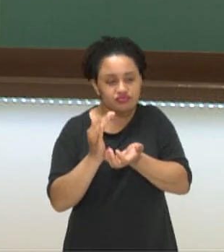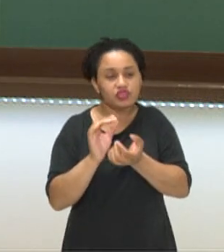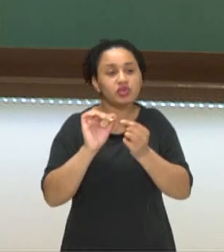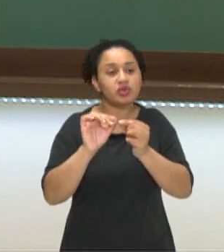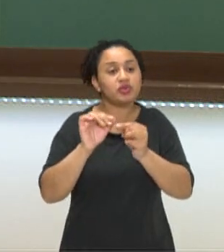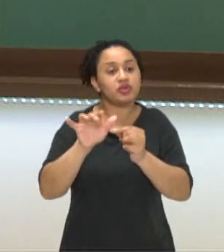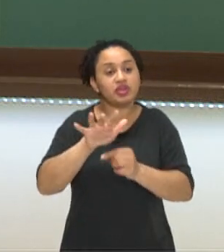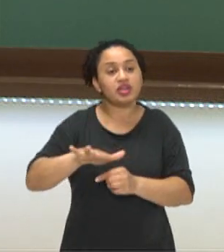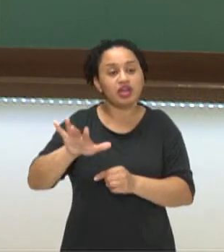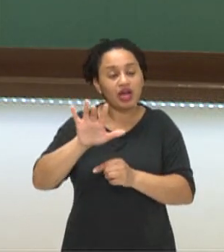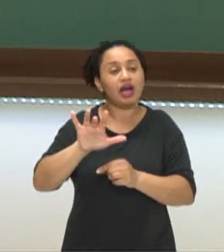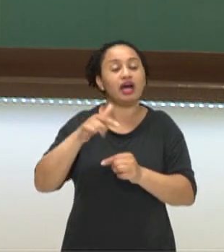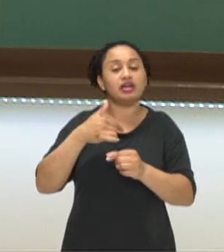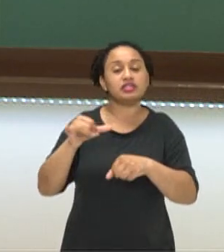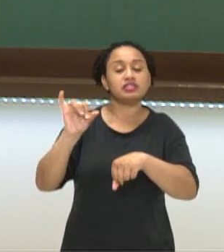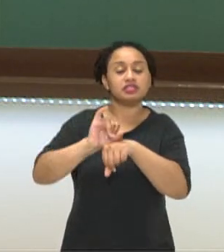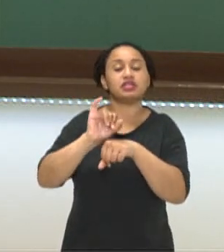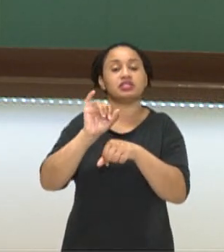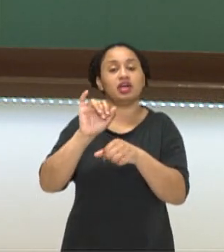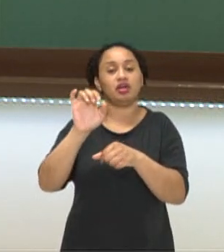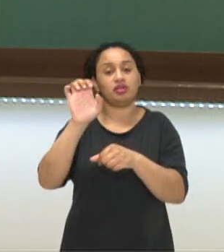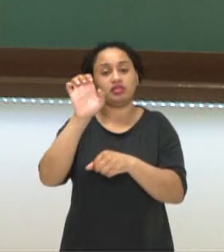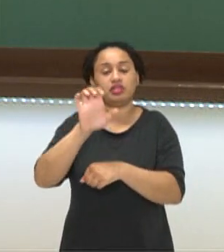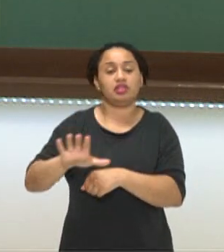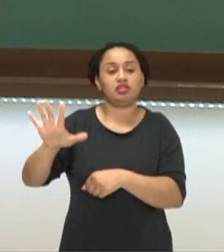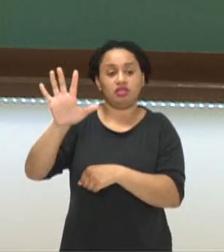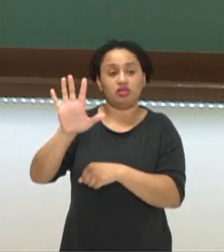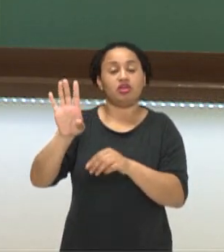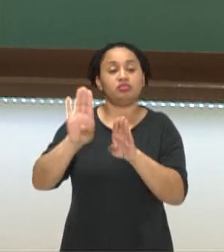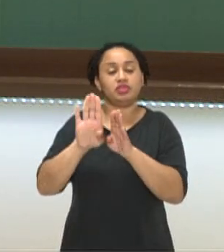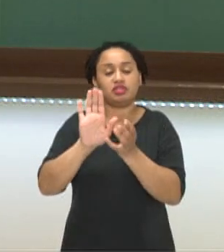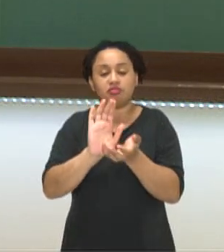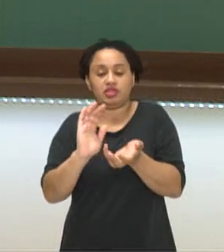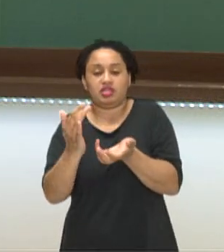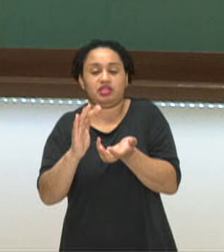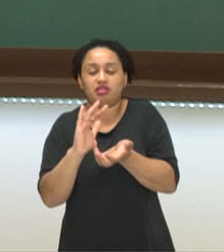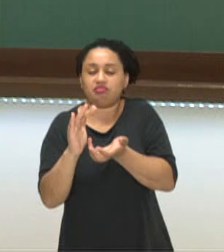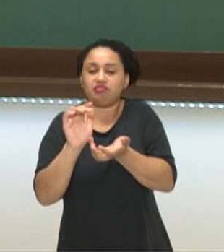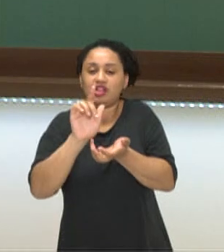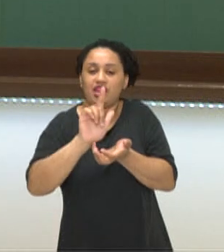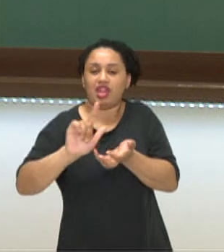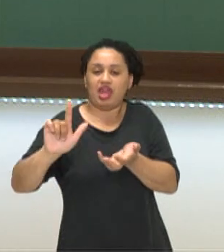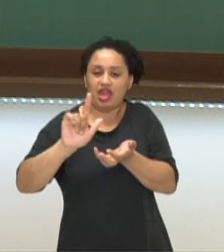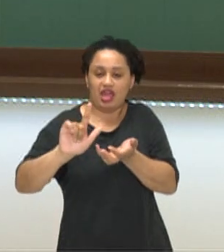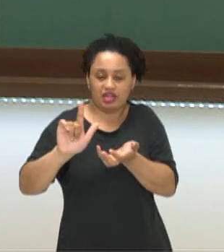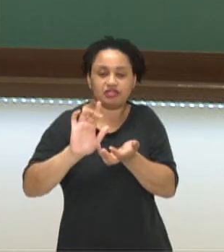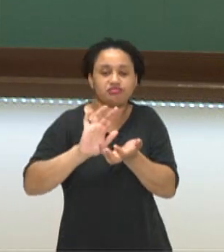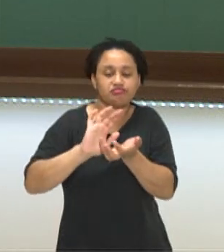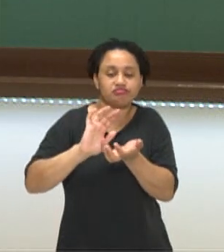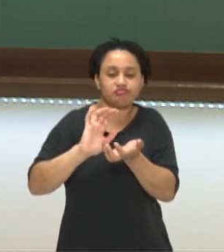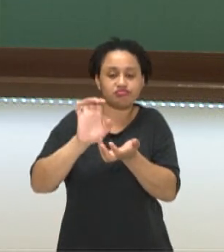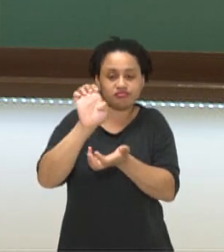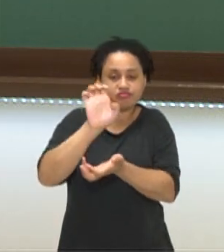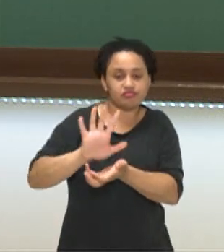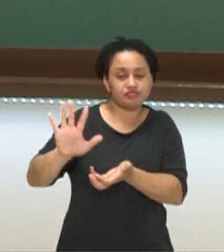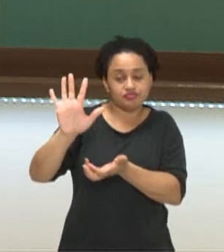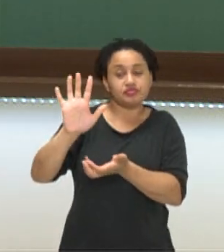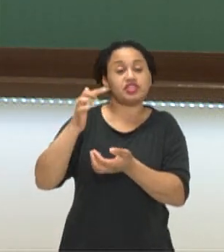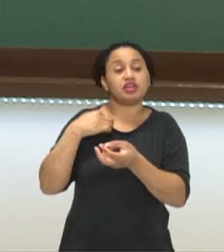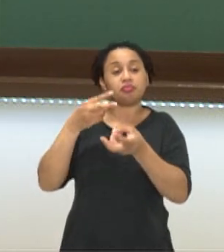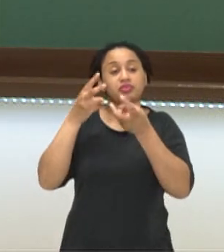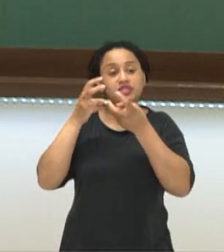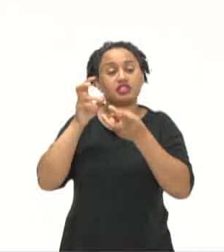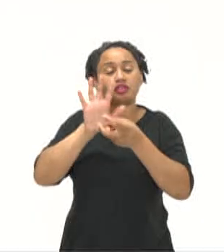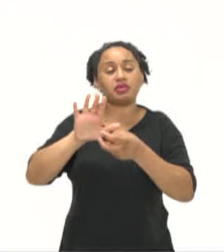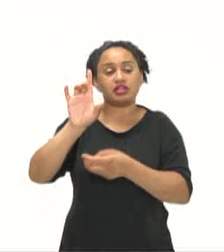da porção central do continente europeu e da porção oriental, da porção leste do continente europeu. E se você olhar na tela do